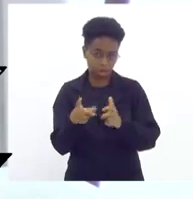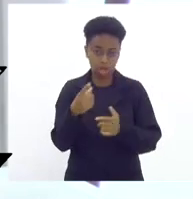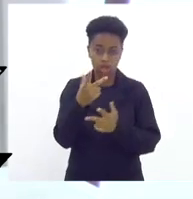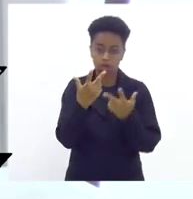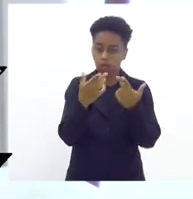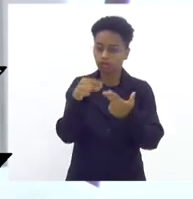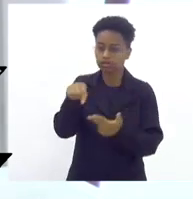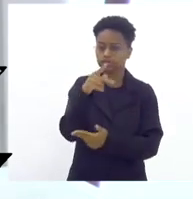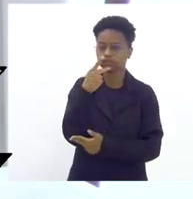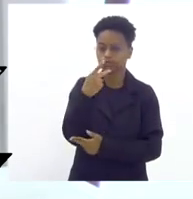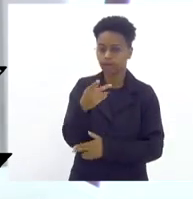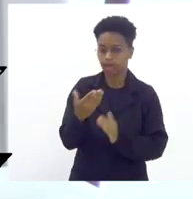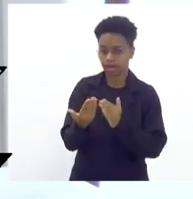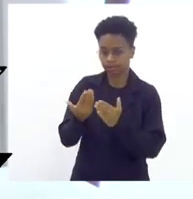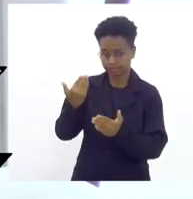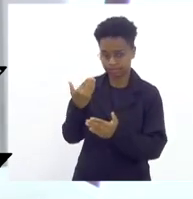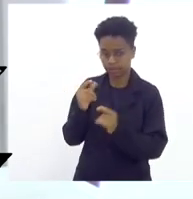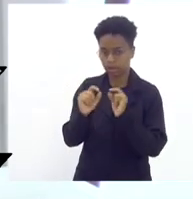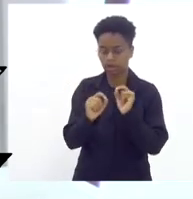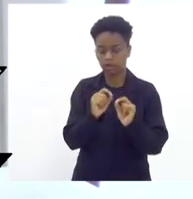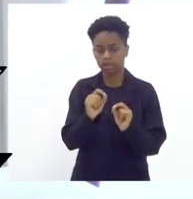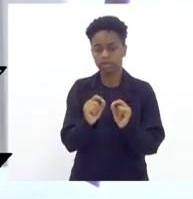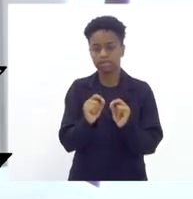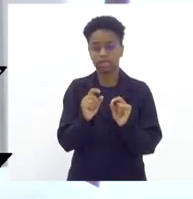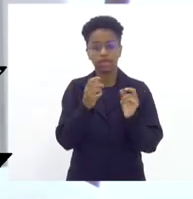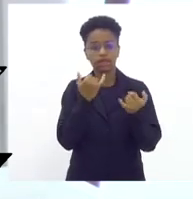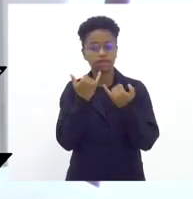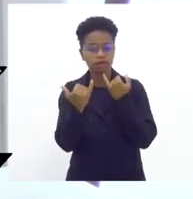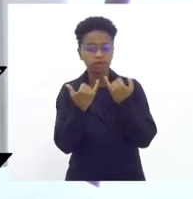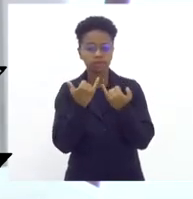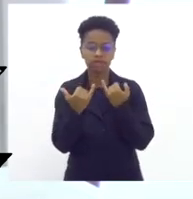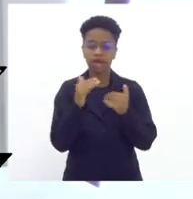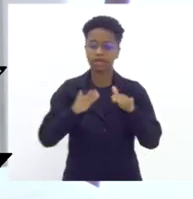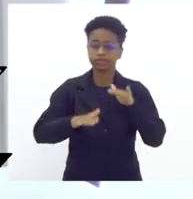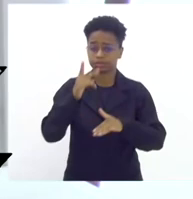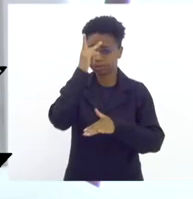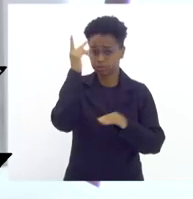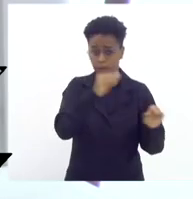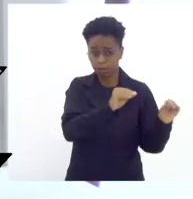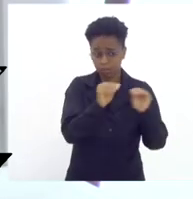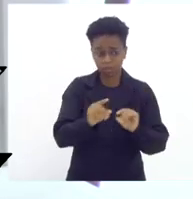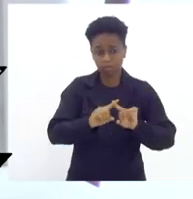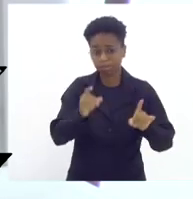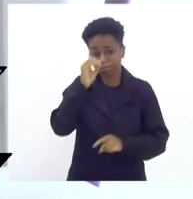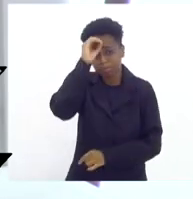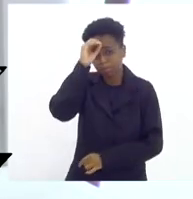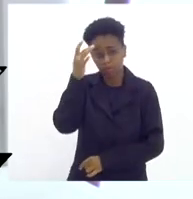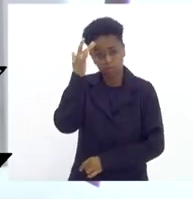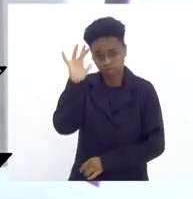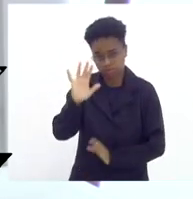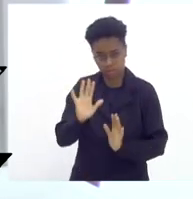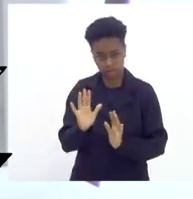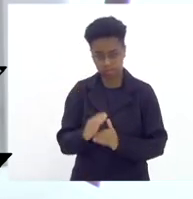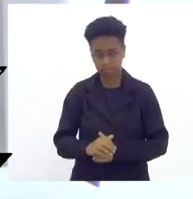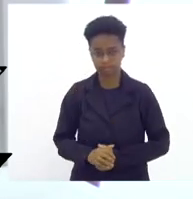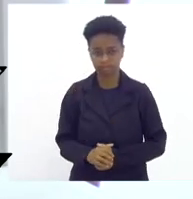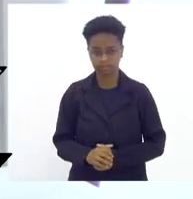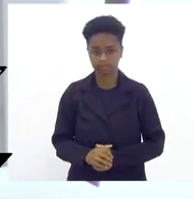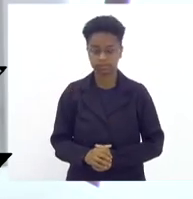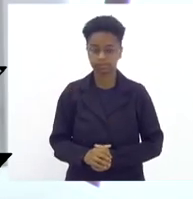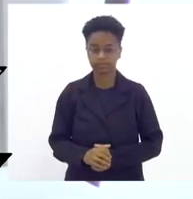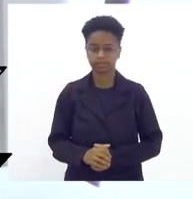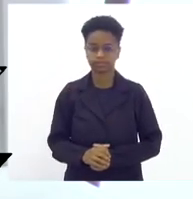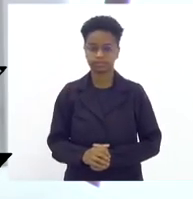é aqui por meus antecessores é de informações que muitos migrantes não tem conhecimento inclusive